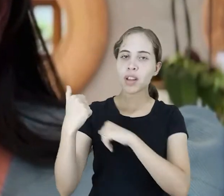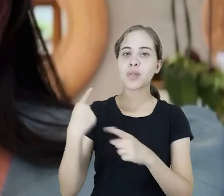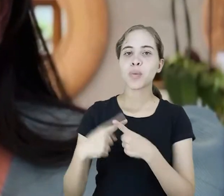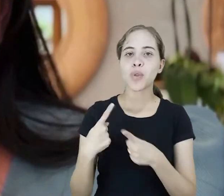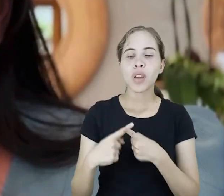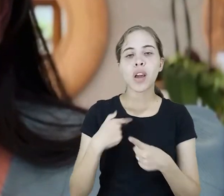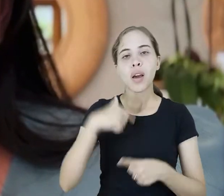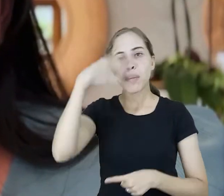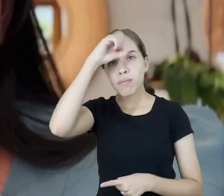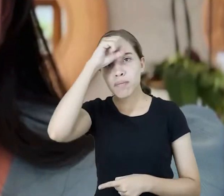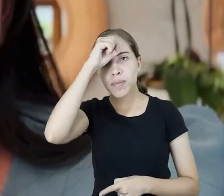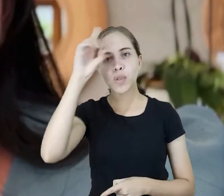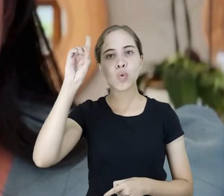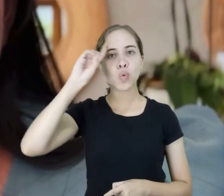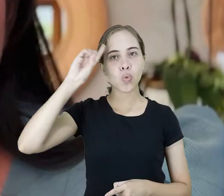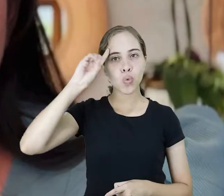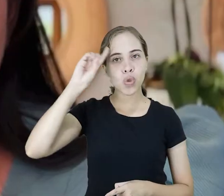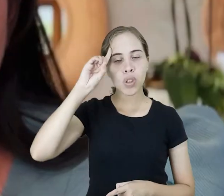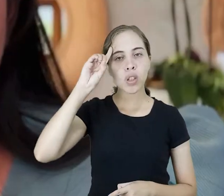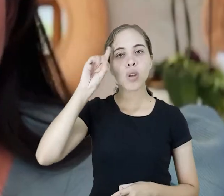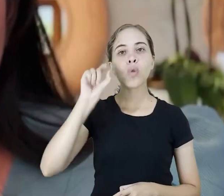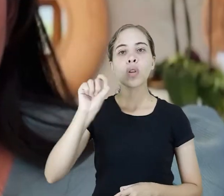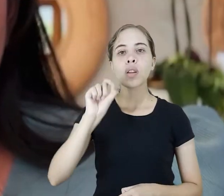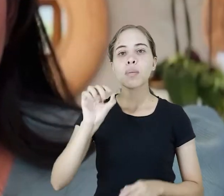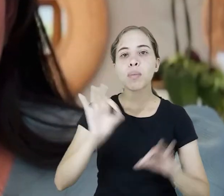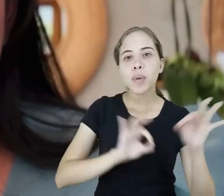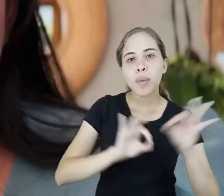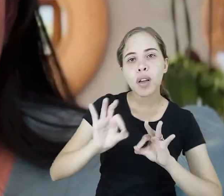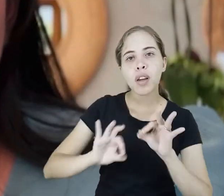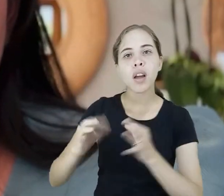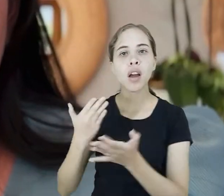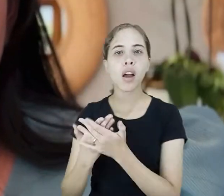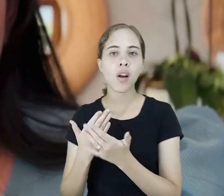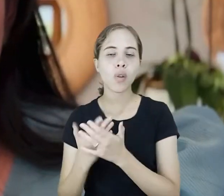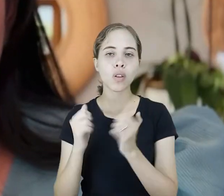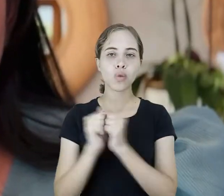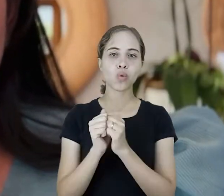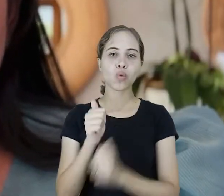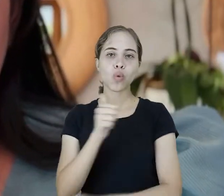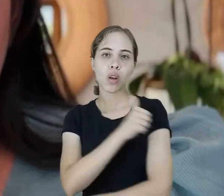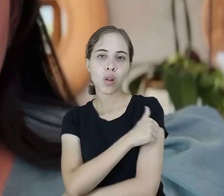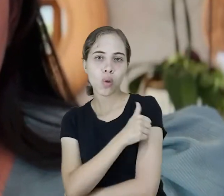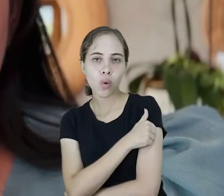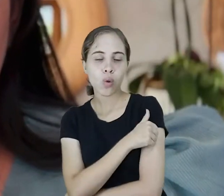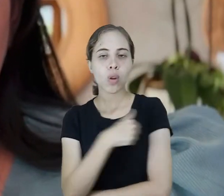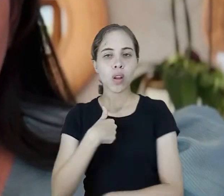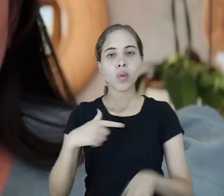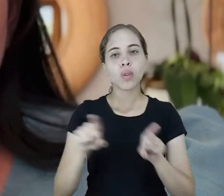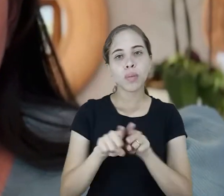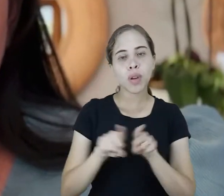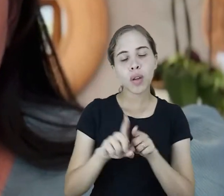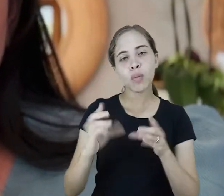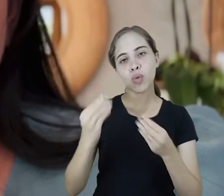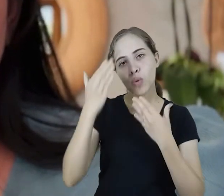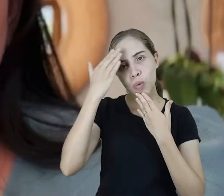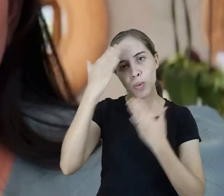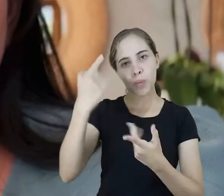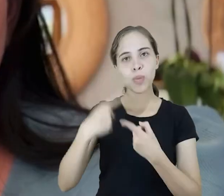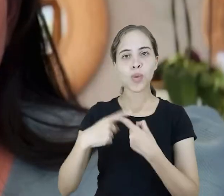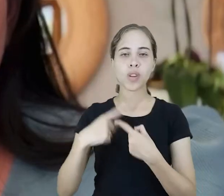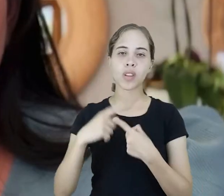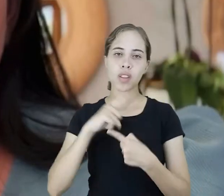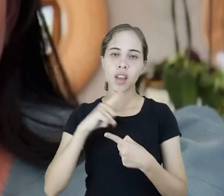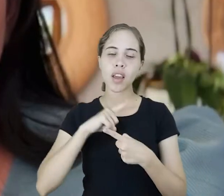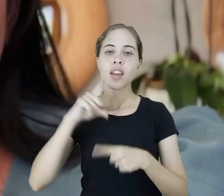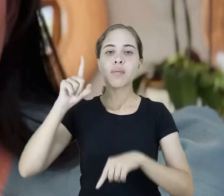grata por aprender todos os dias, preparando as aulas com os alunos. E eu também sou muito grata por termos essa